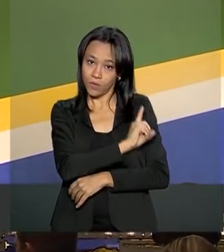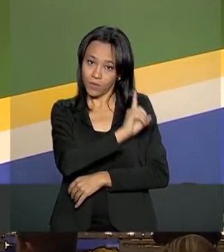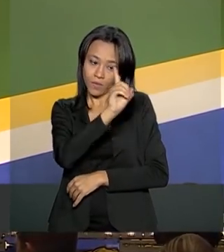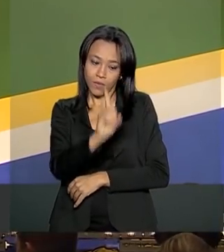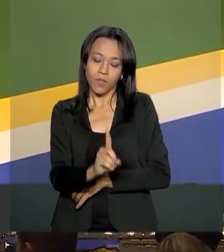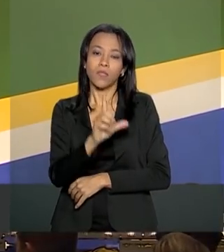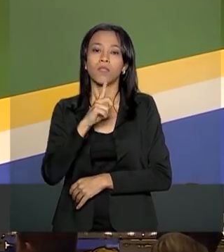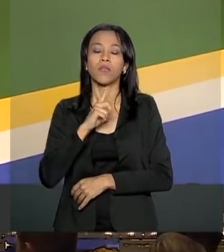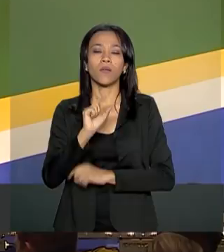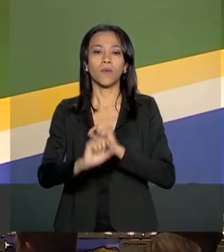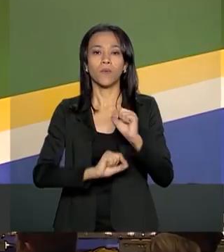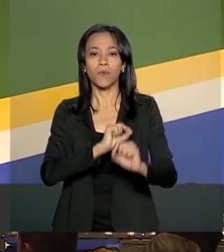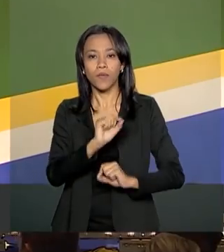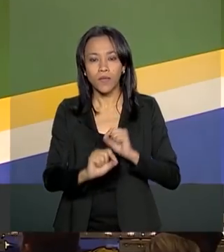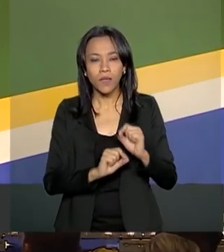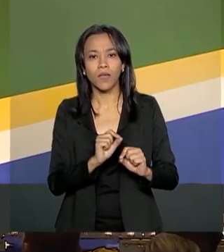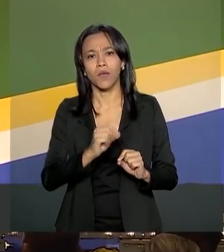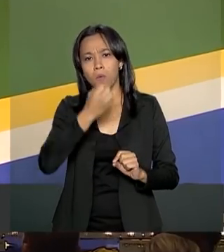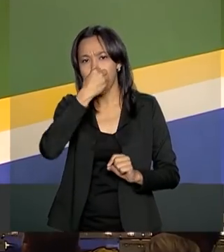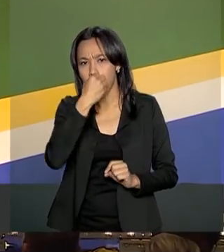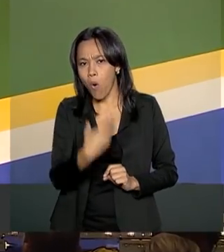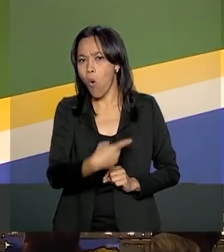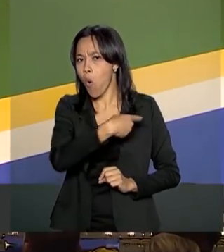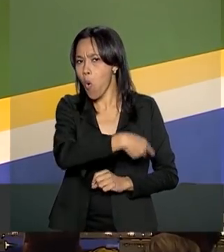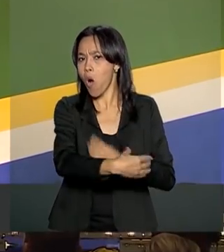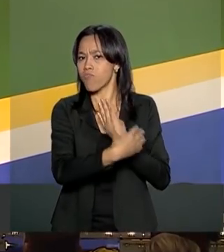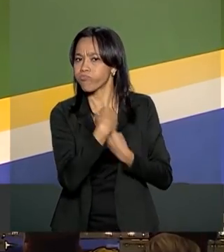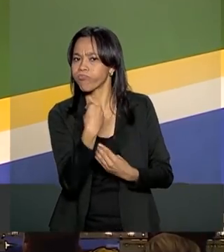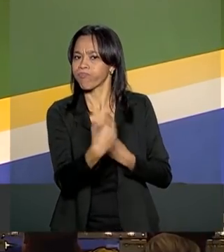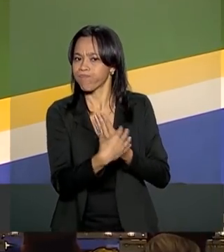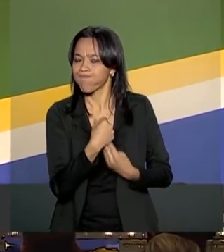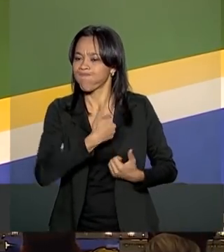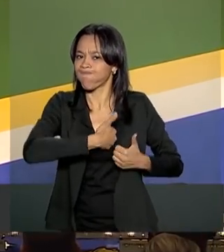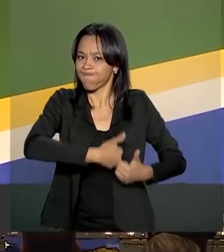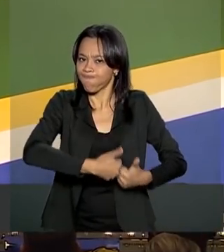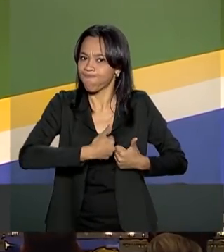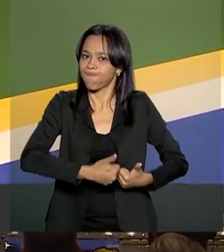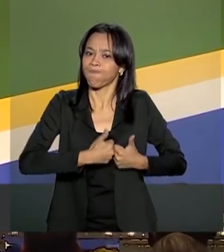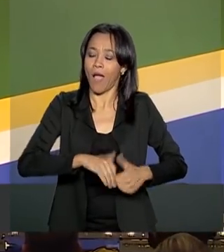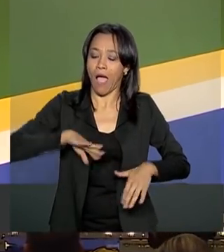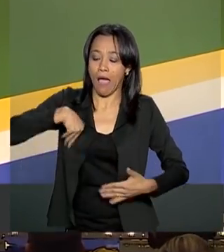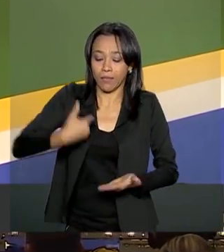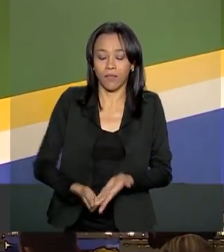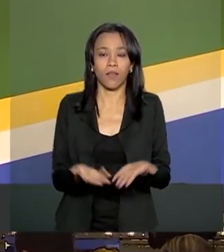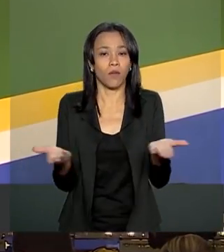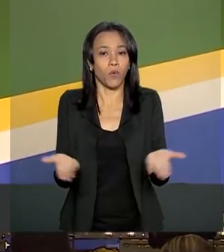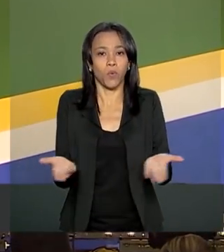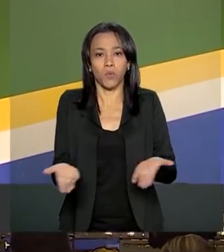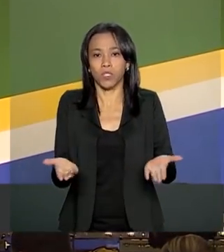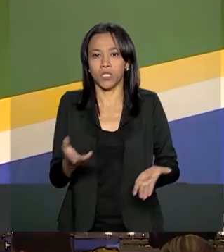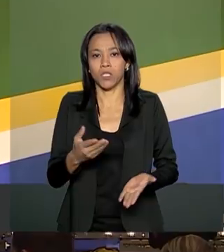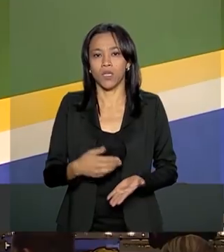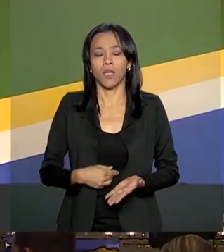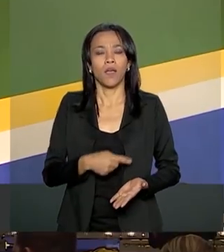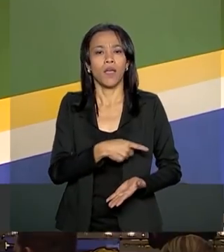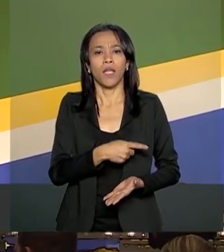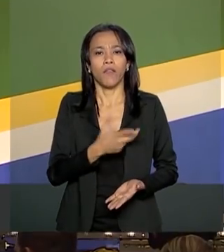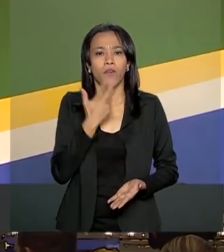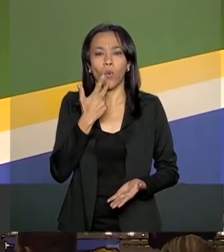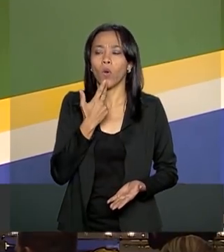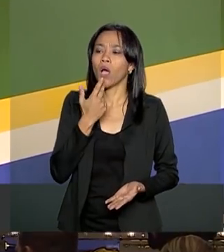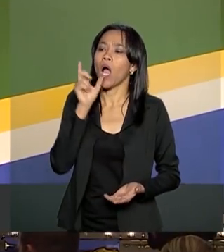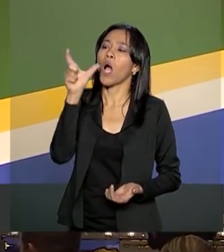é a segurança de um bom conselheiro ao seu lado. Até hoje eu não ousou dizer onde eu